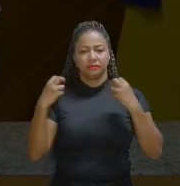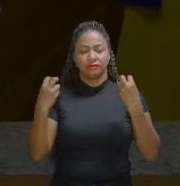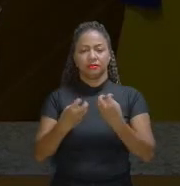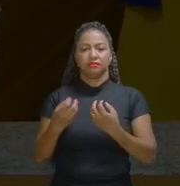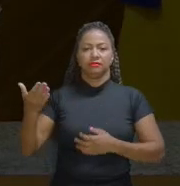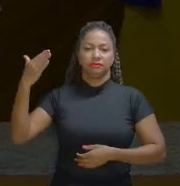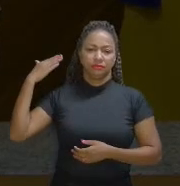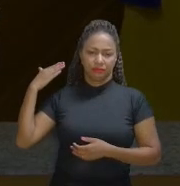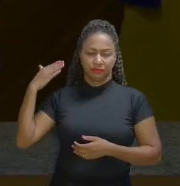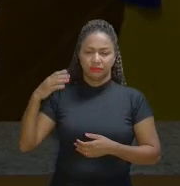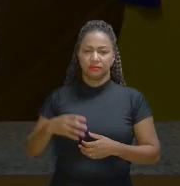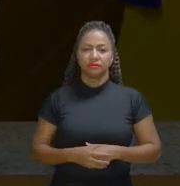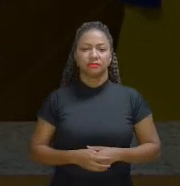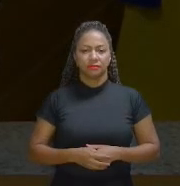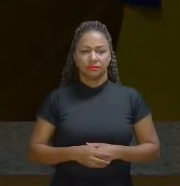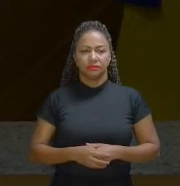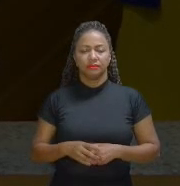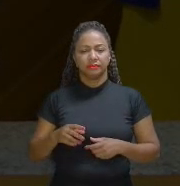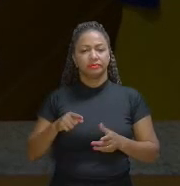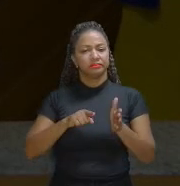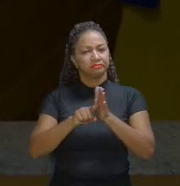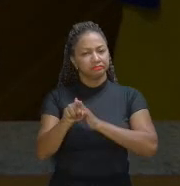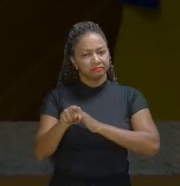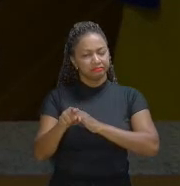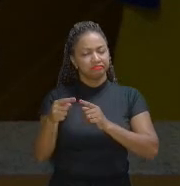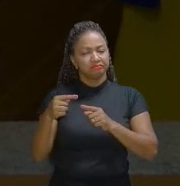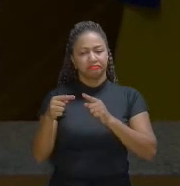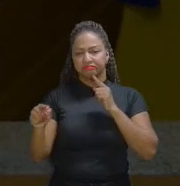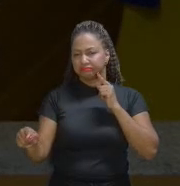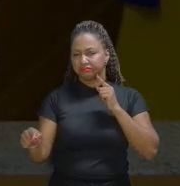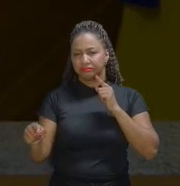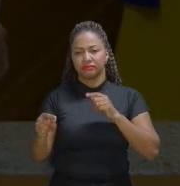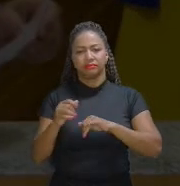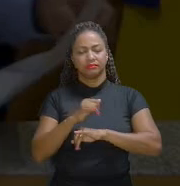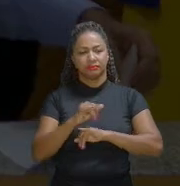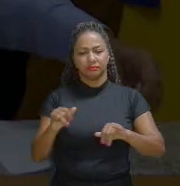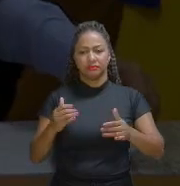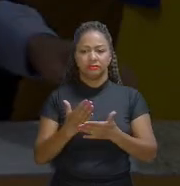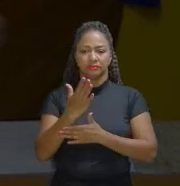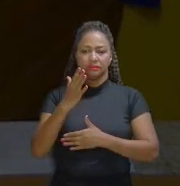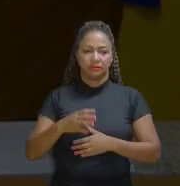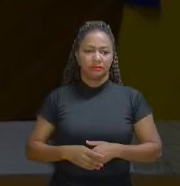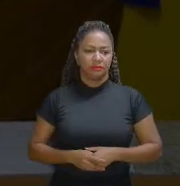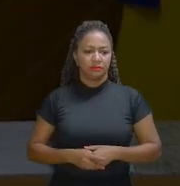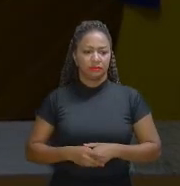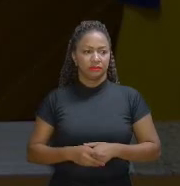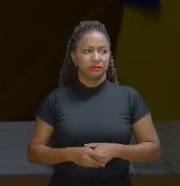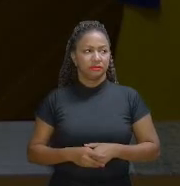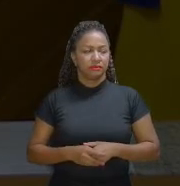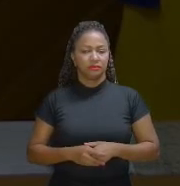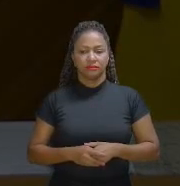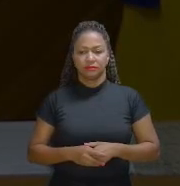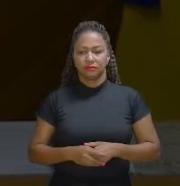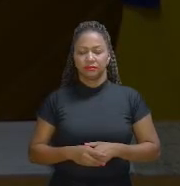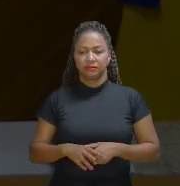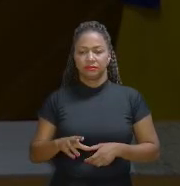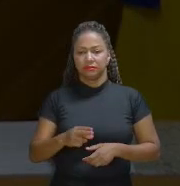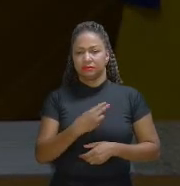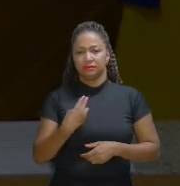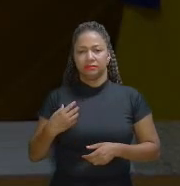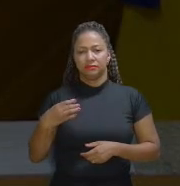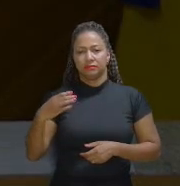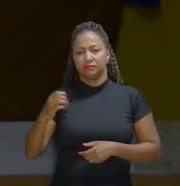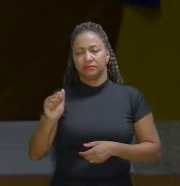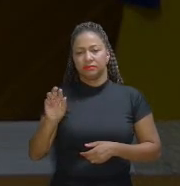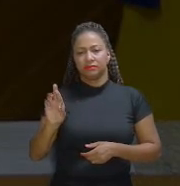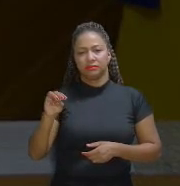anterior. Perguntando se há algum óbice. Não havendo óbice, declaro aprovada. Meu nome é Carmo Antônio de Souza,